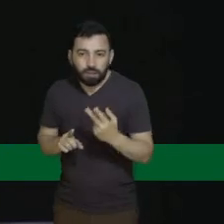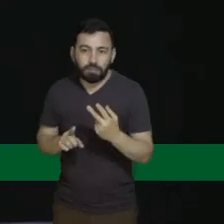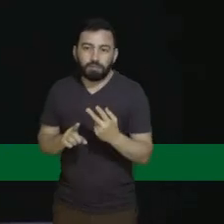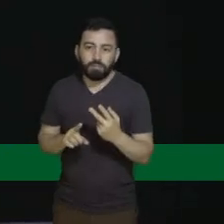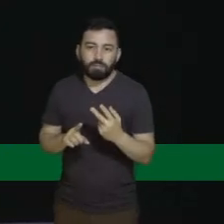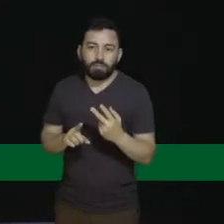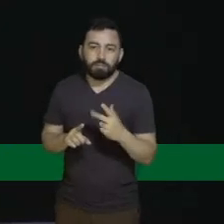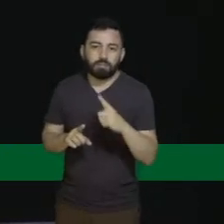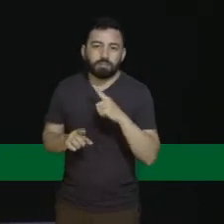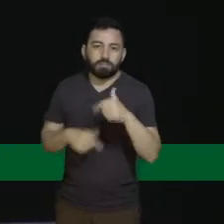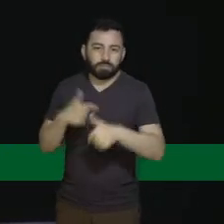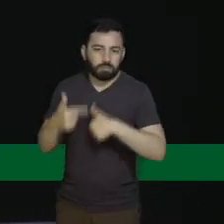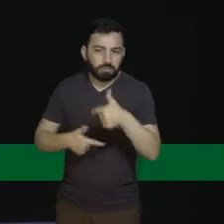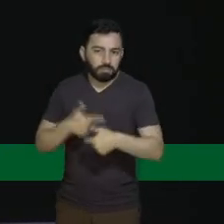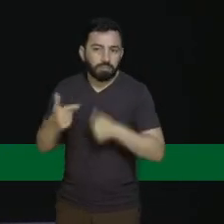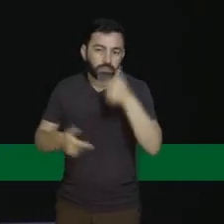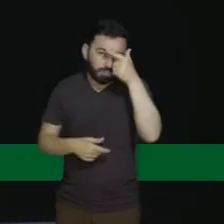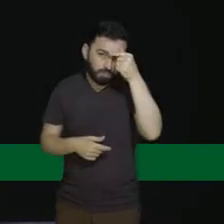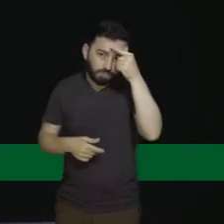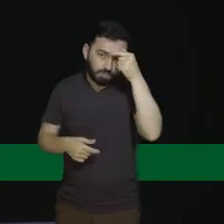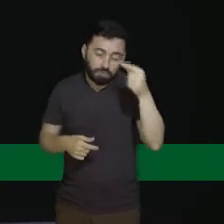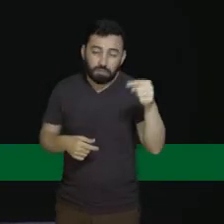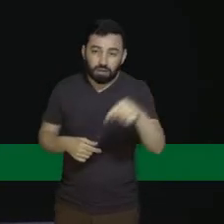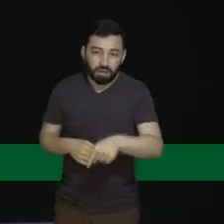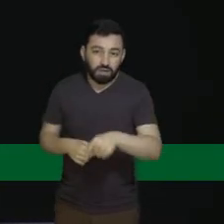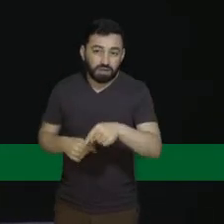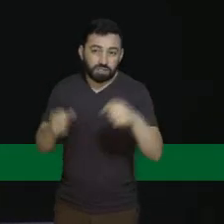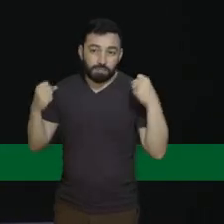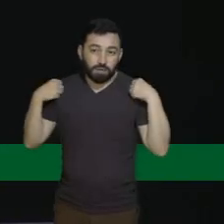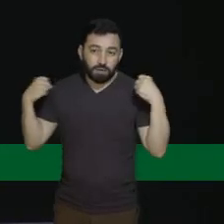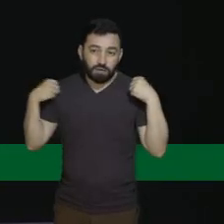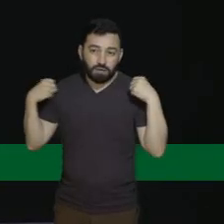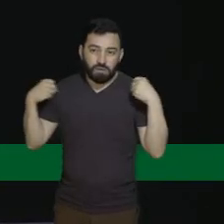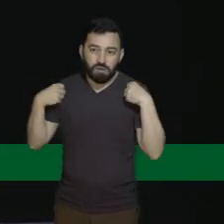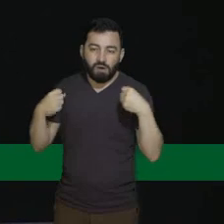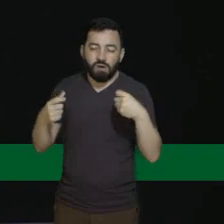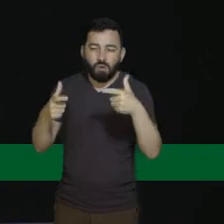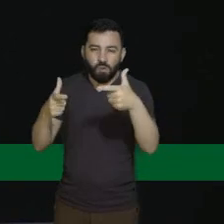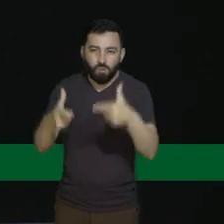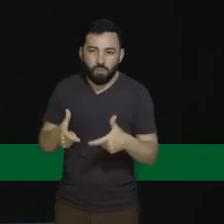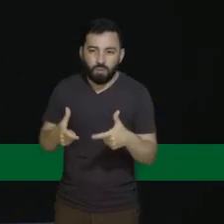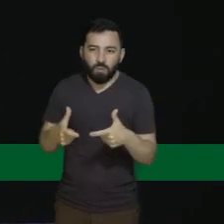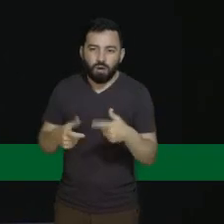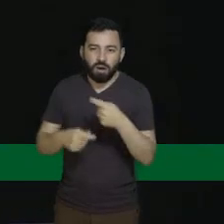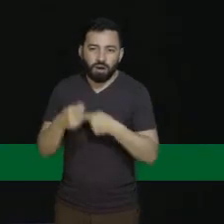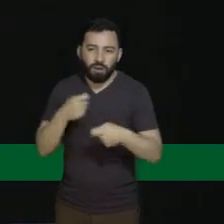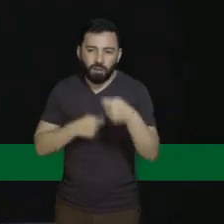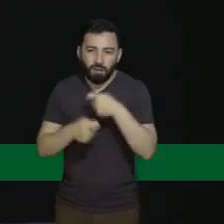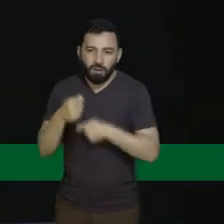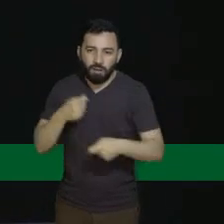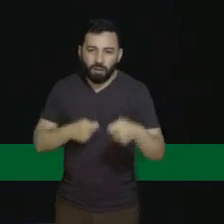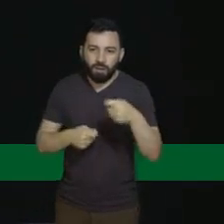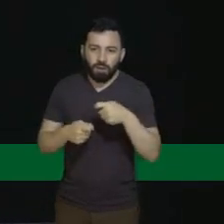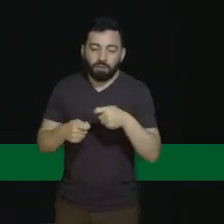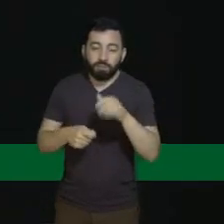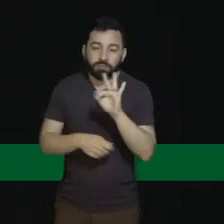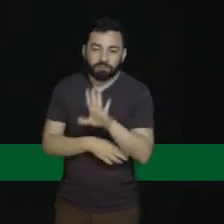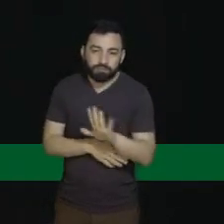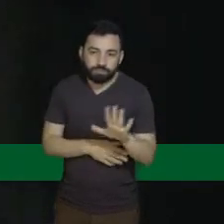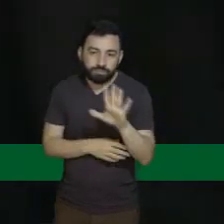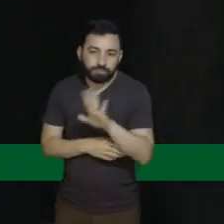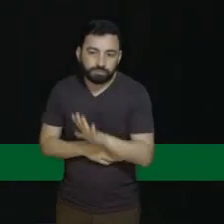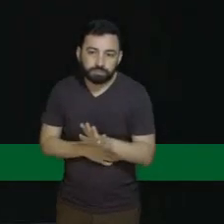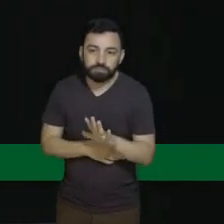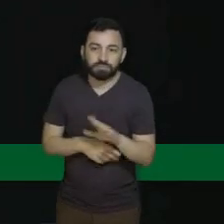âmbito da universidade para trazer para Chapecó um centro administrativo dos órgãos federais